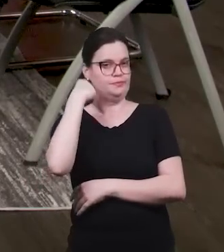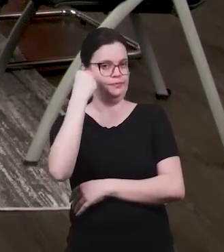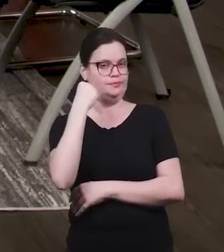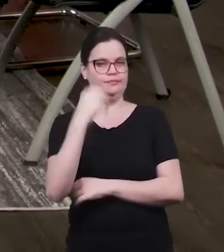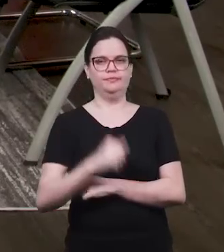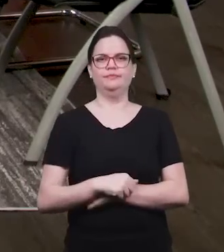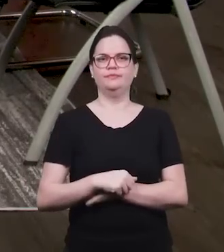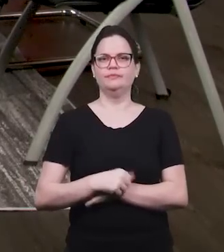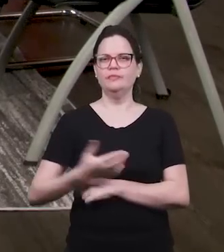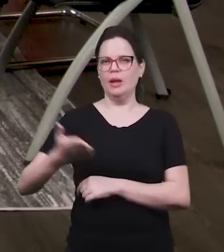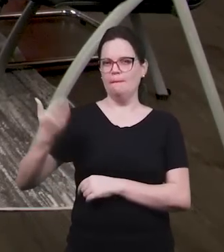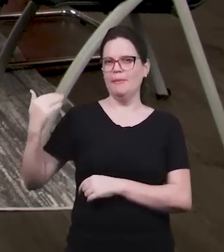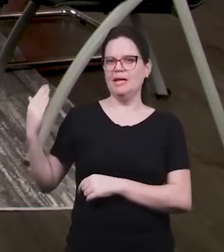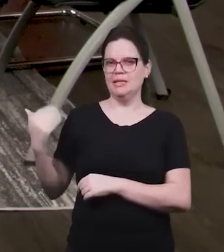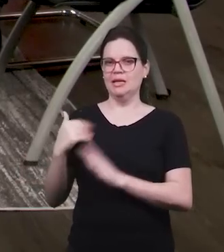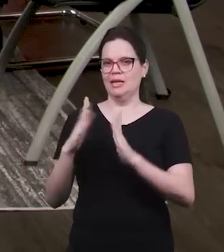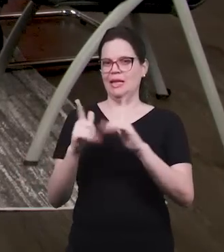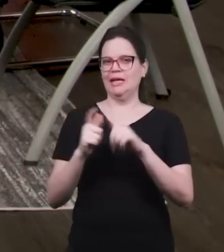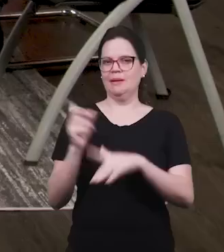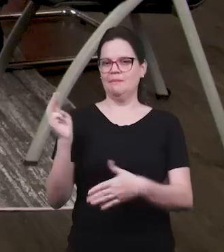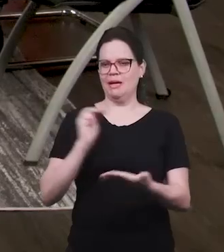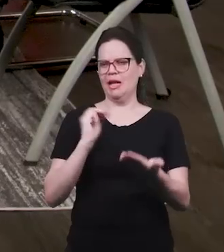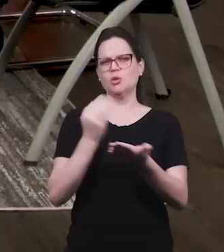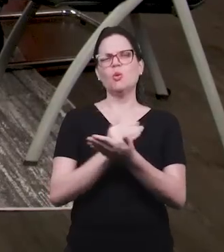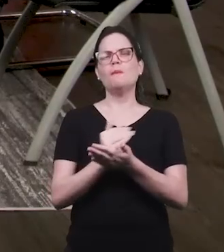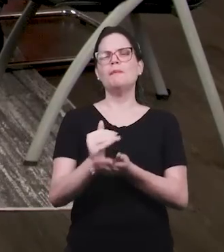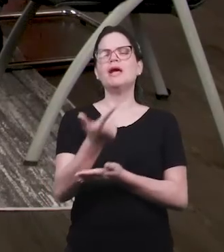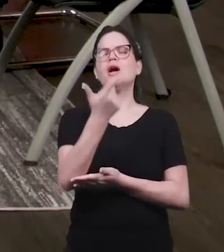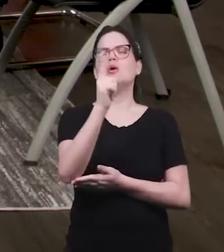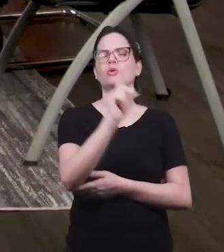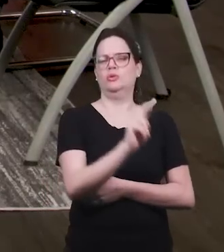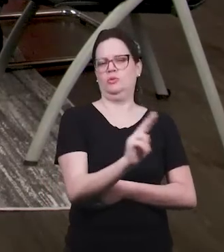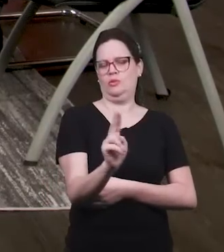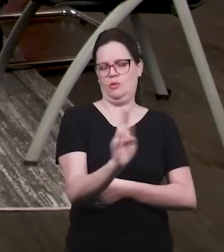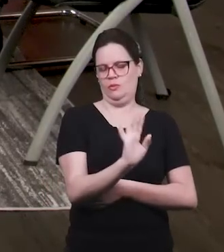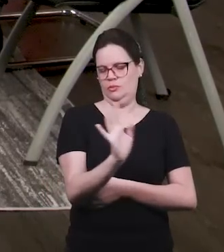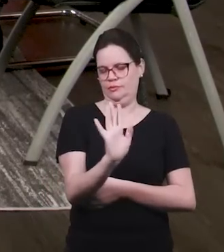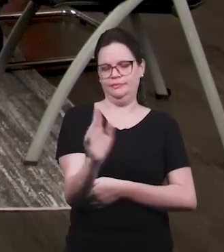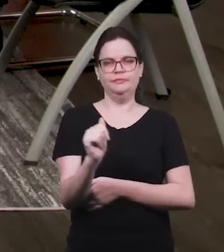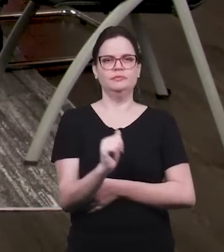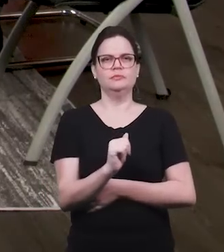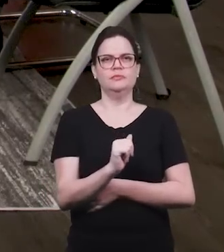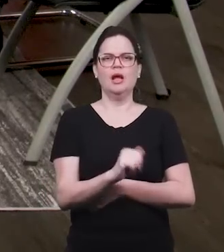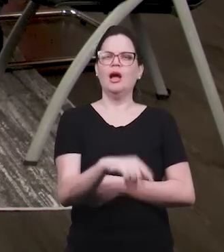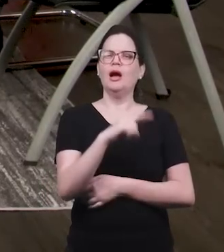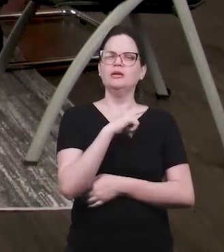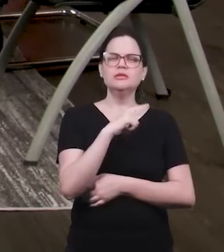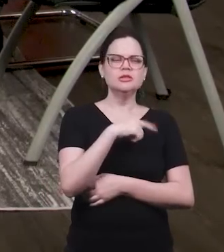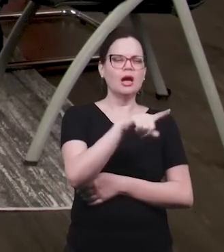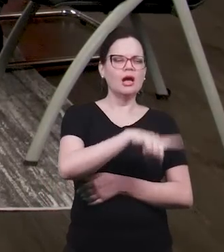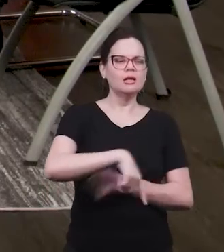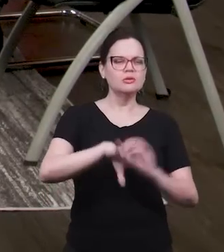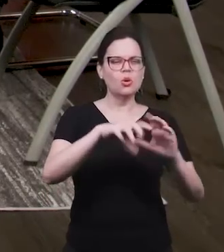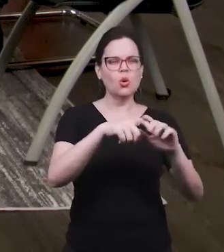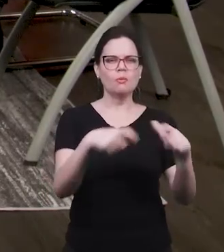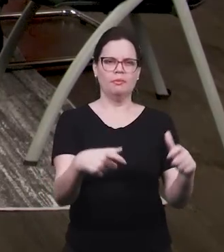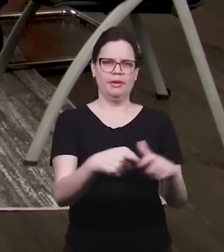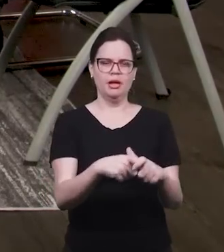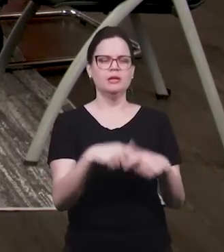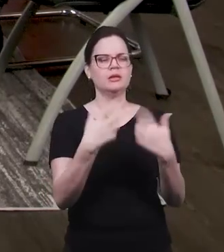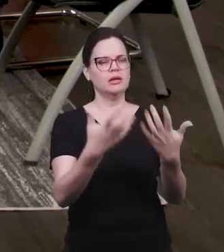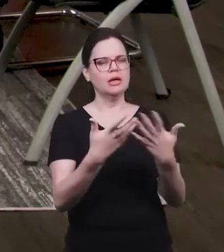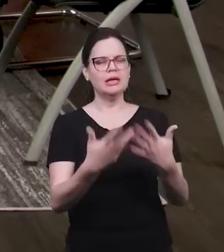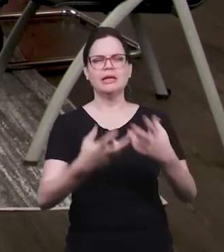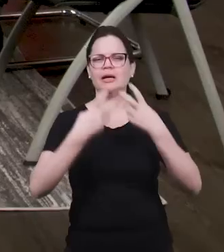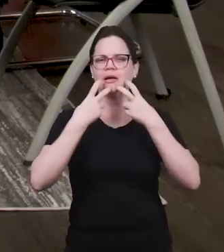tínhamos uma grande luta, porque nós éramos o início, e vimos aqueles desejos dos irmãos de se